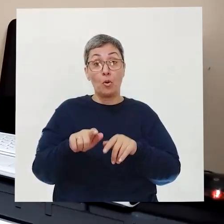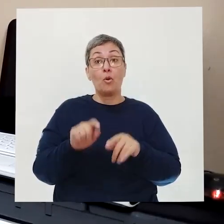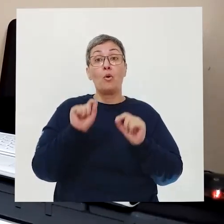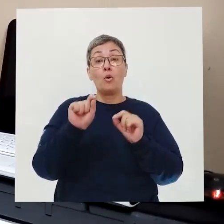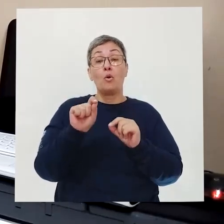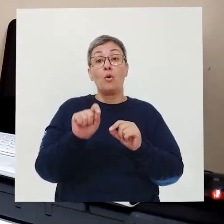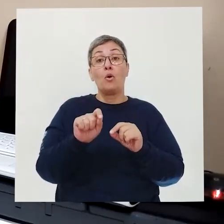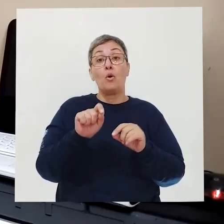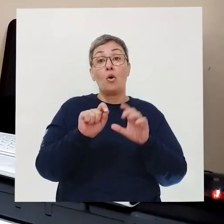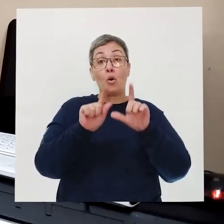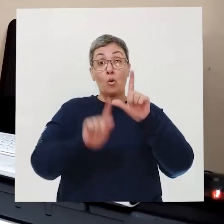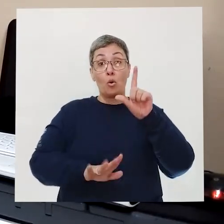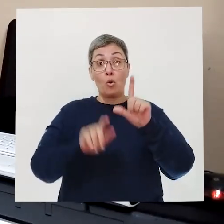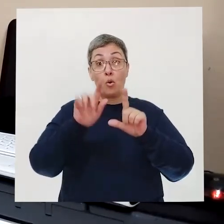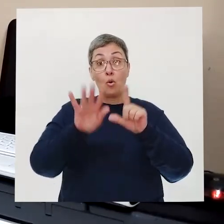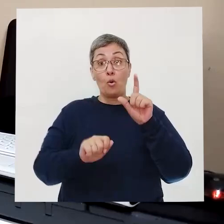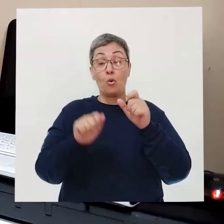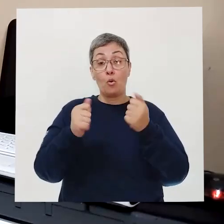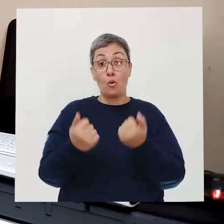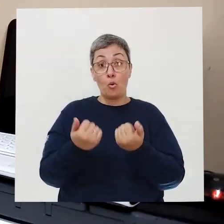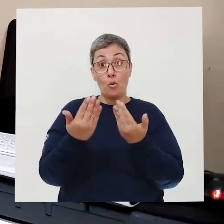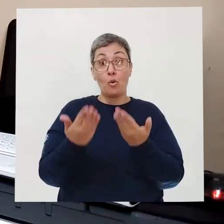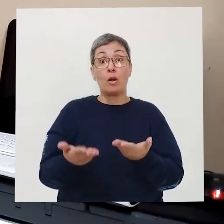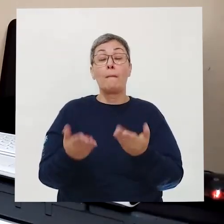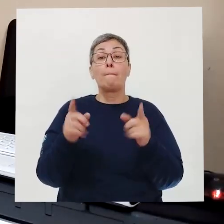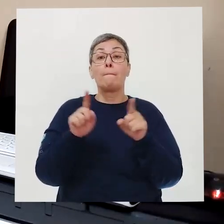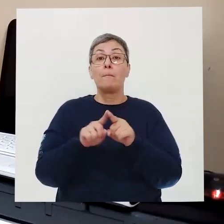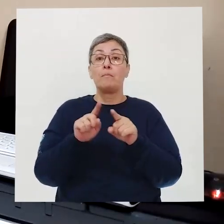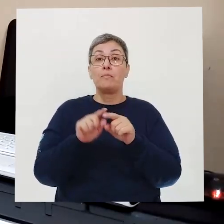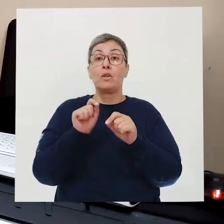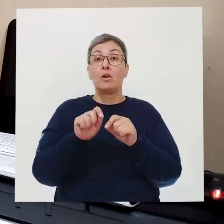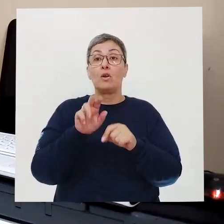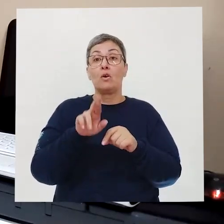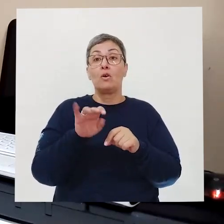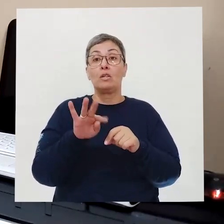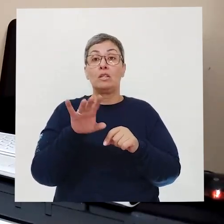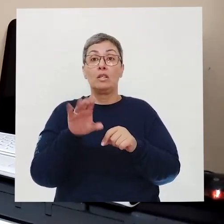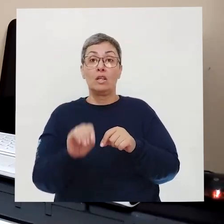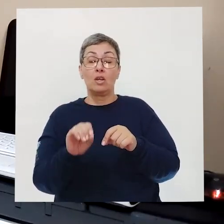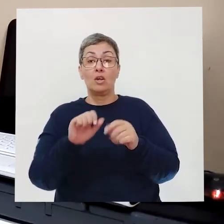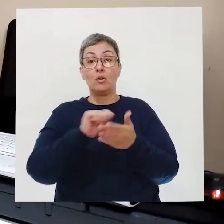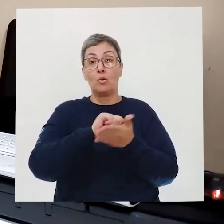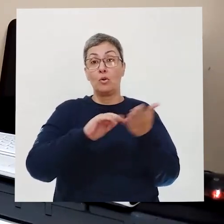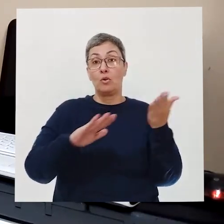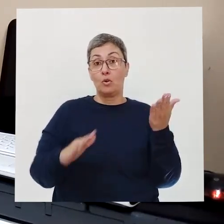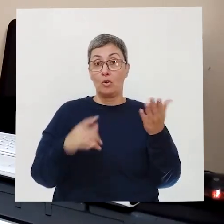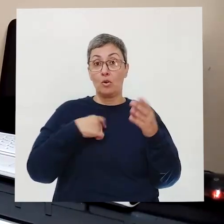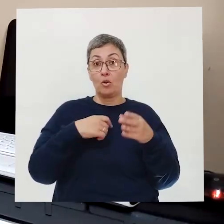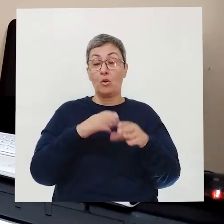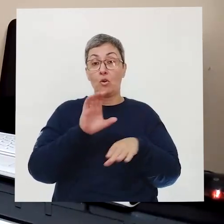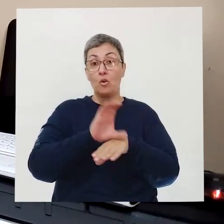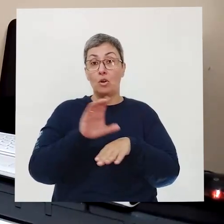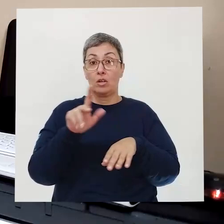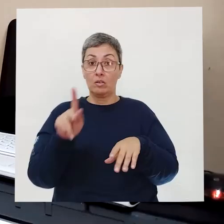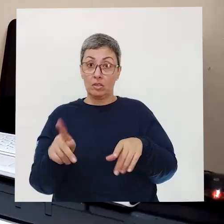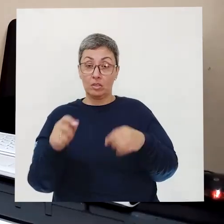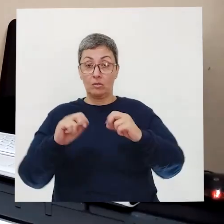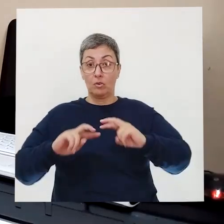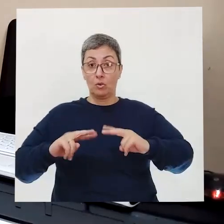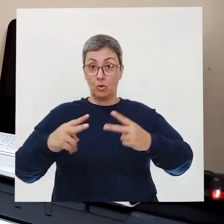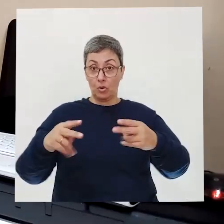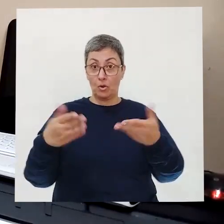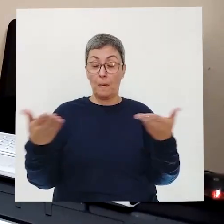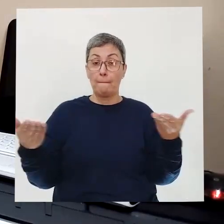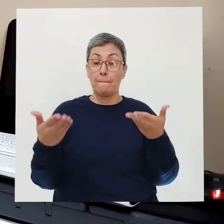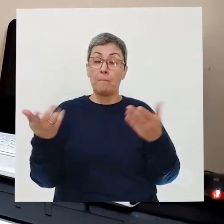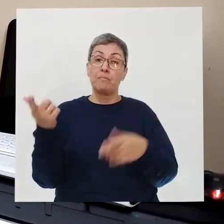Google Forms, que vai estar disposto para vocês pelo roteiro de atividades. O seu coordenador pode compartilhar com vocês.